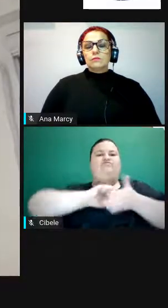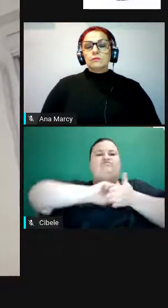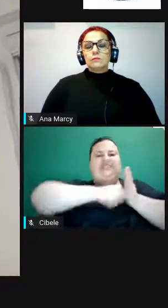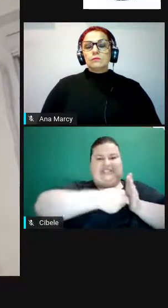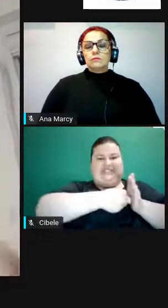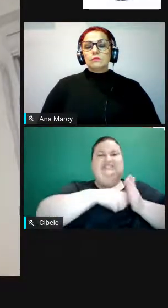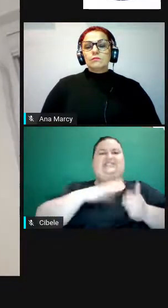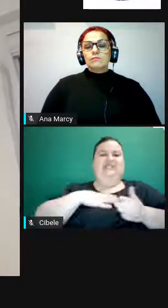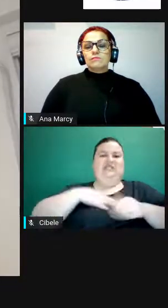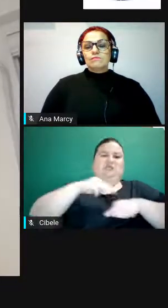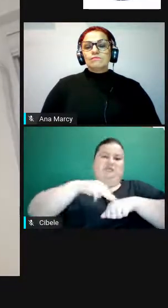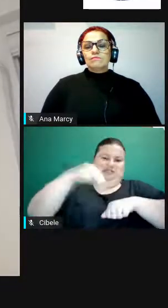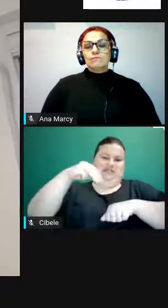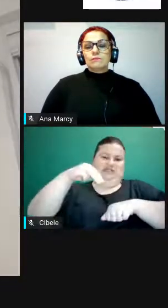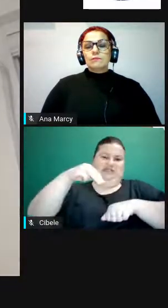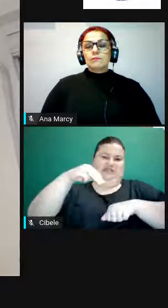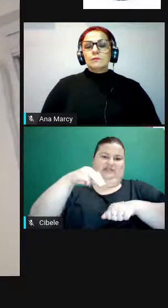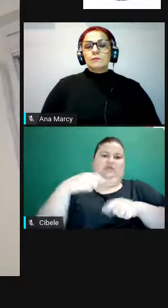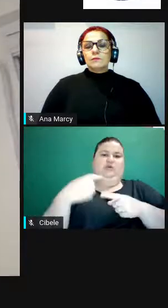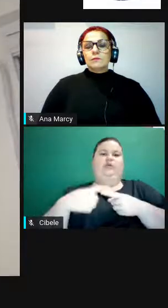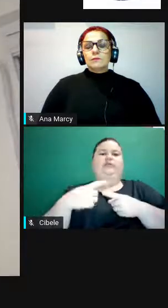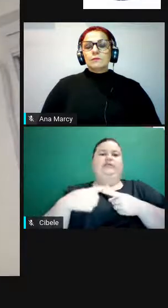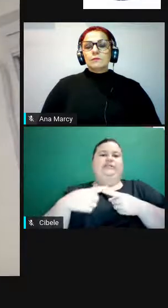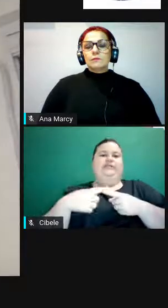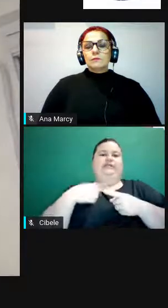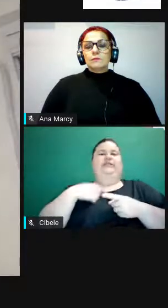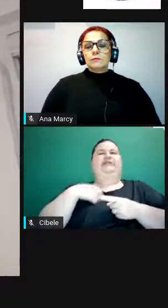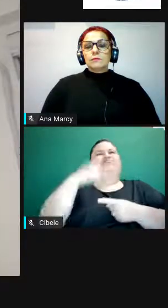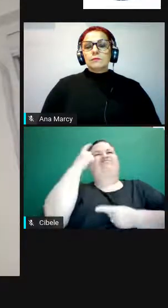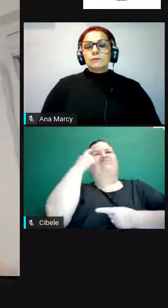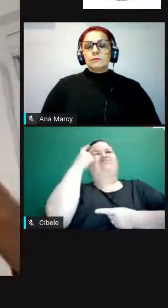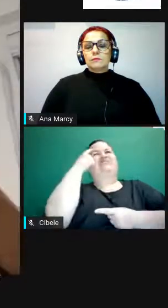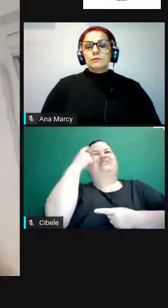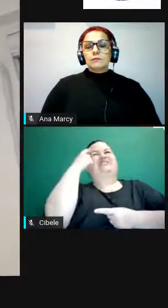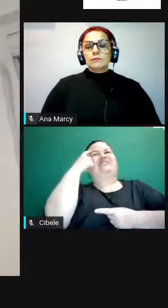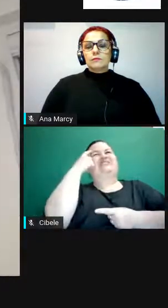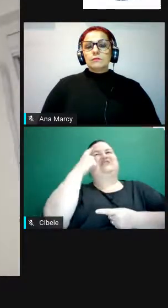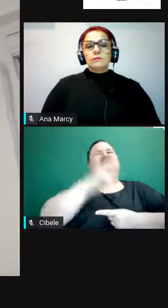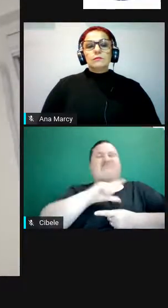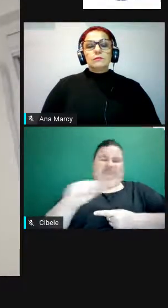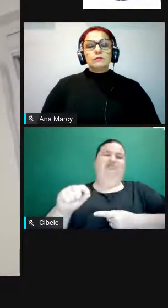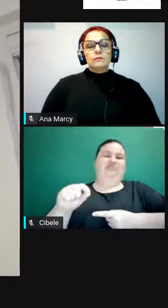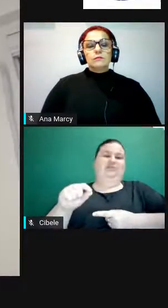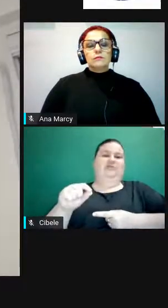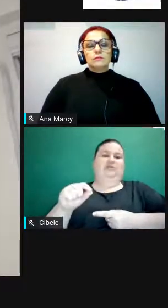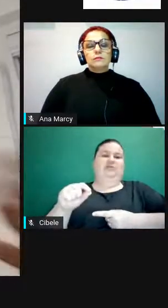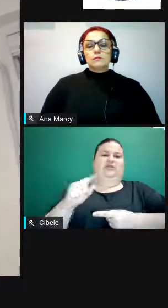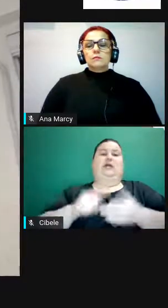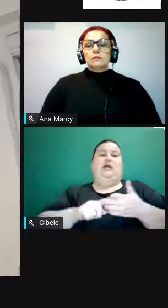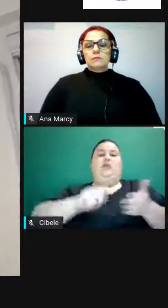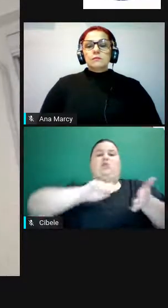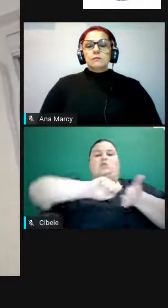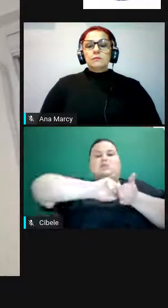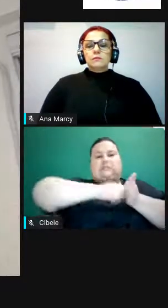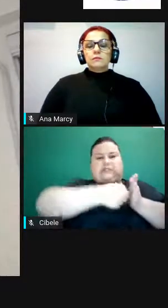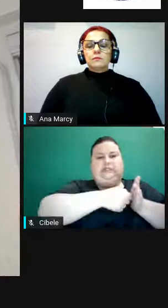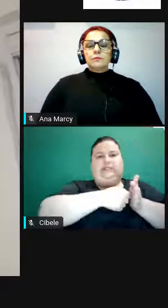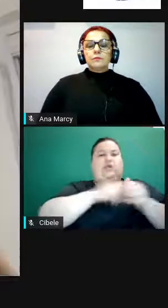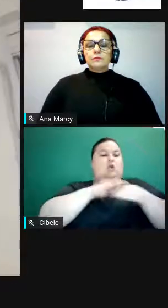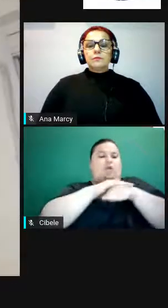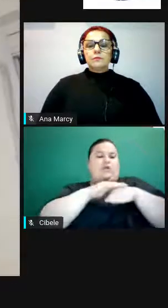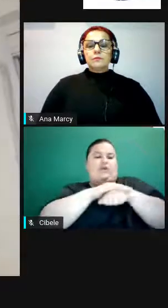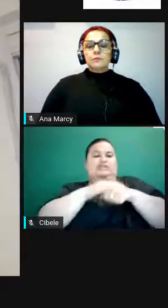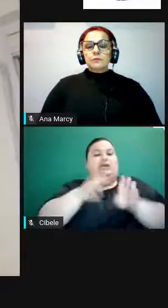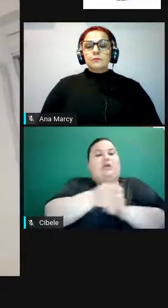eu tranquei porque eu já tava com É mesmo né de sair fora e tudo mais eu tranquei só conversei com o orientador